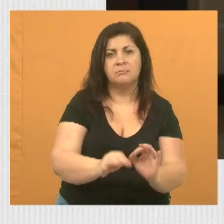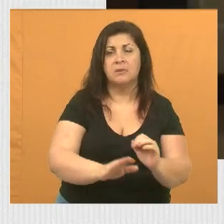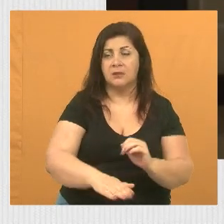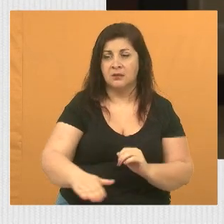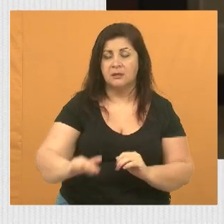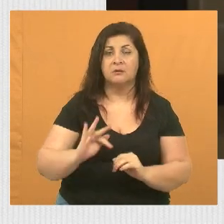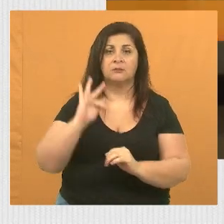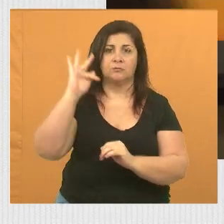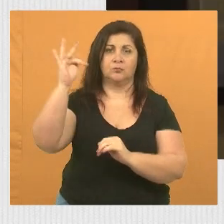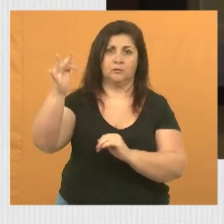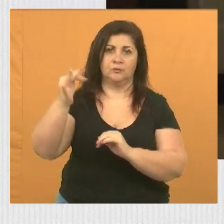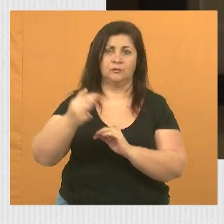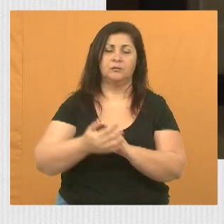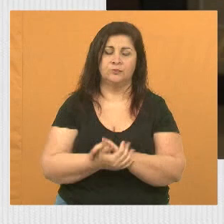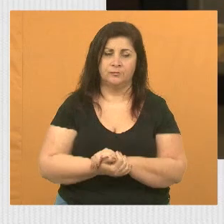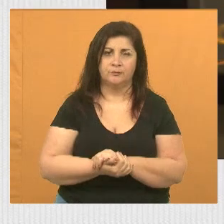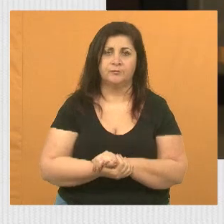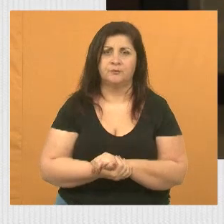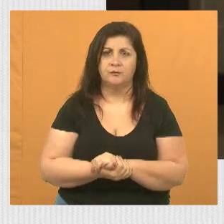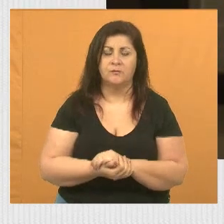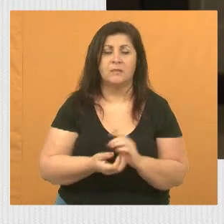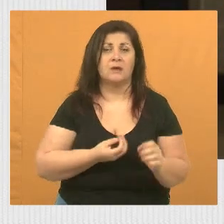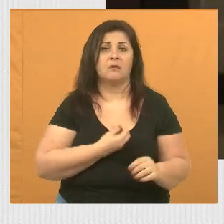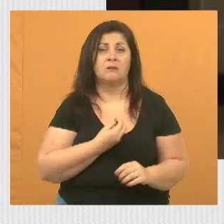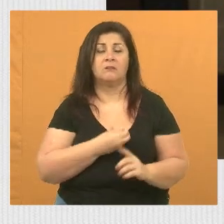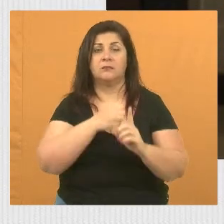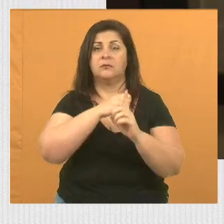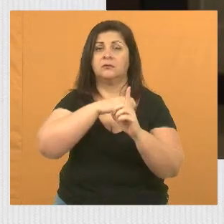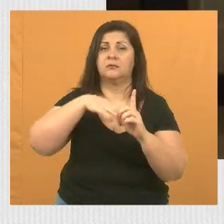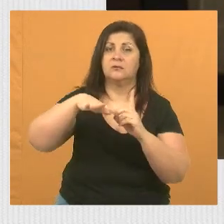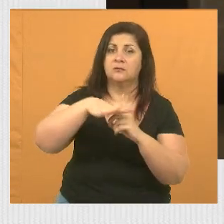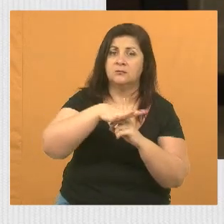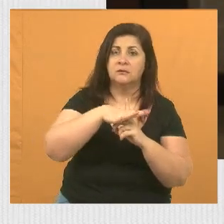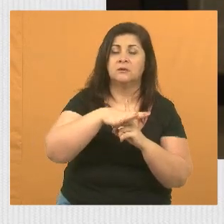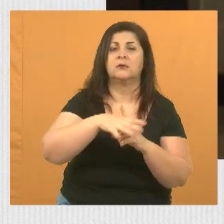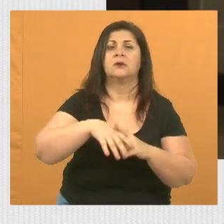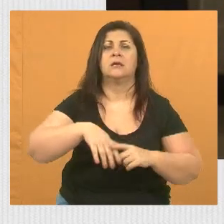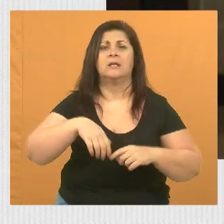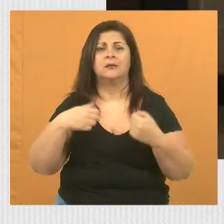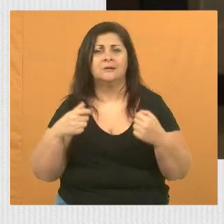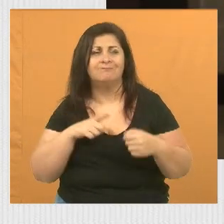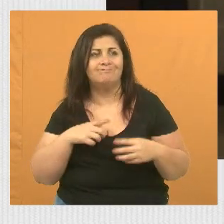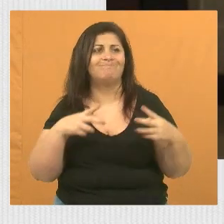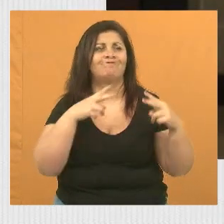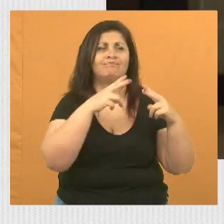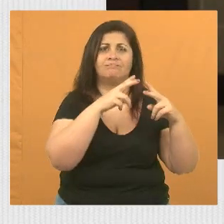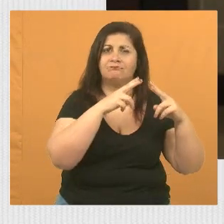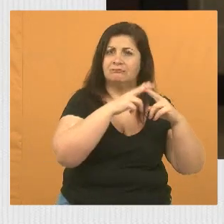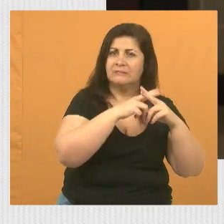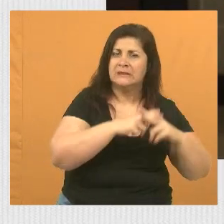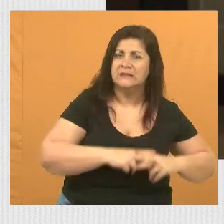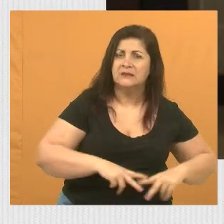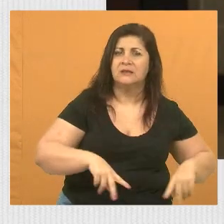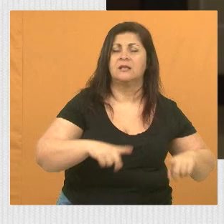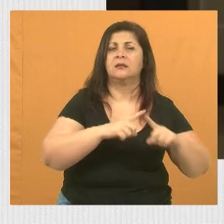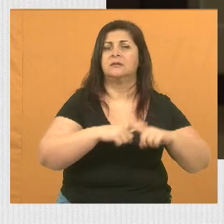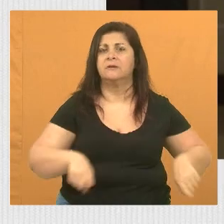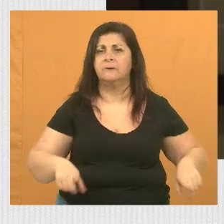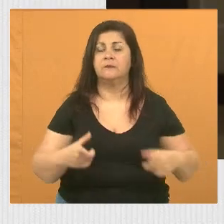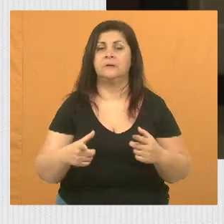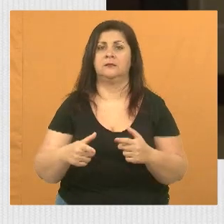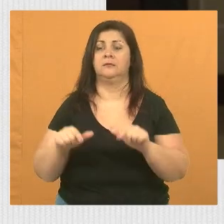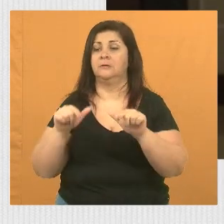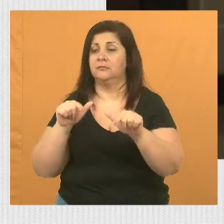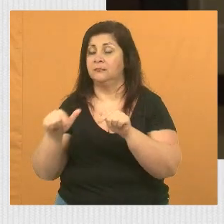um ser que vai viver numa sociedade que exige competitividade, exige vencer o mercado